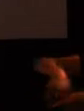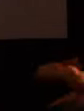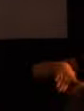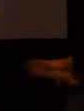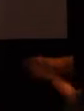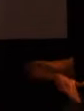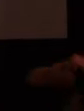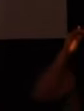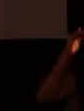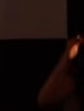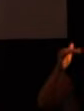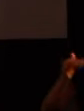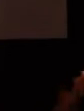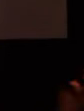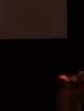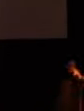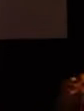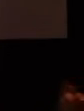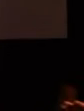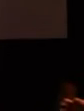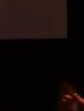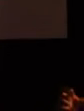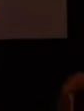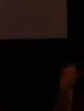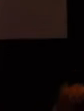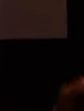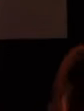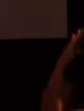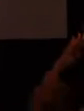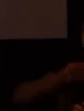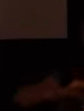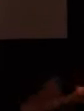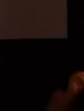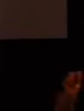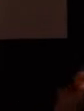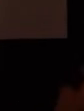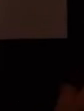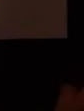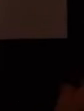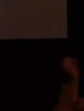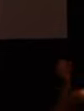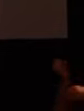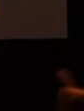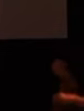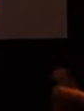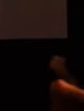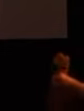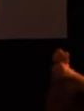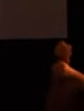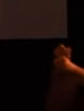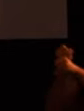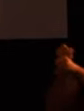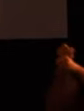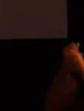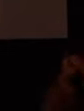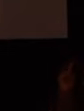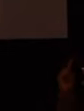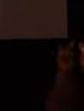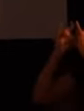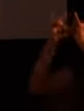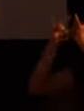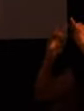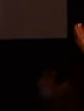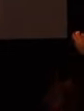sombrear a praia, a gente precisa considerar todo esse obstáculo, porque quando nós falamos de uma construção vinha, é um obstáculo a questão da sombra